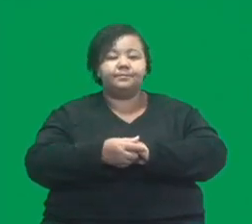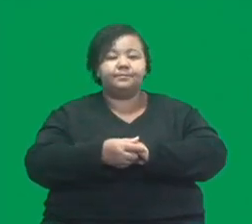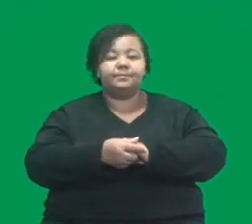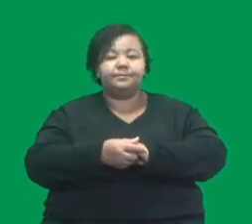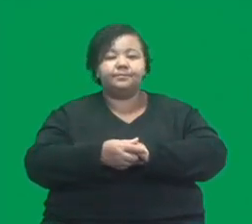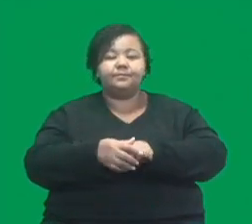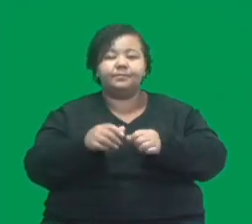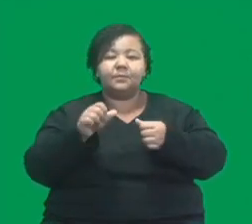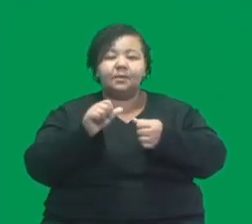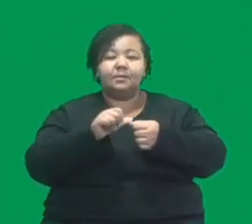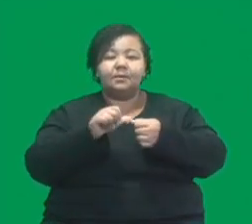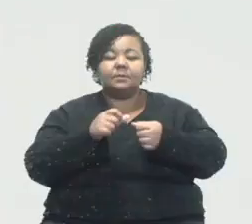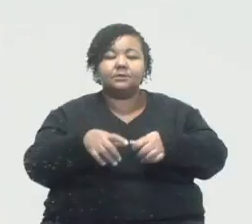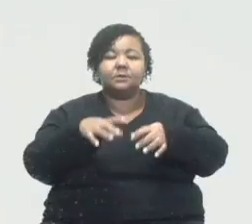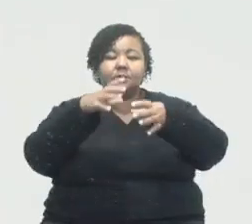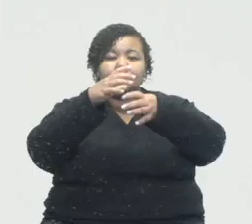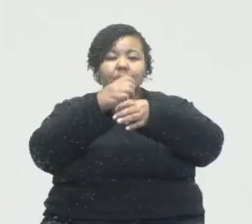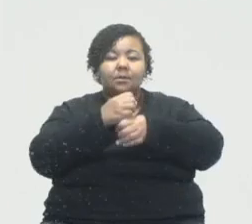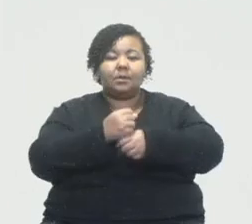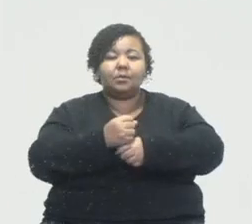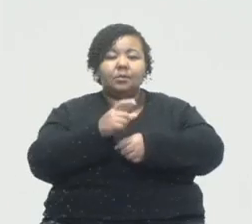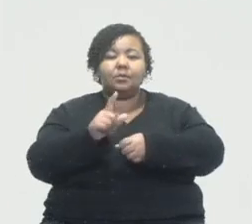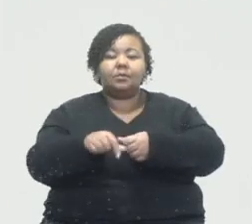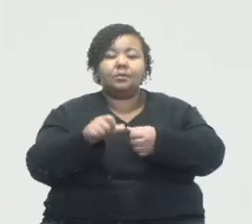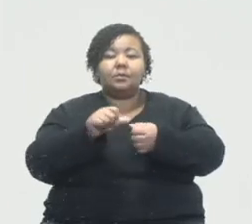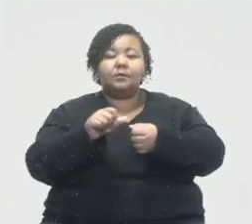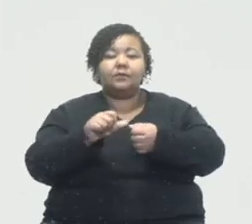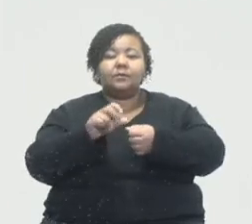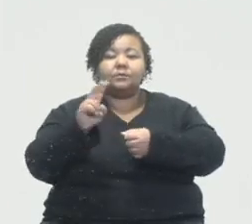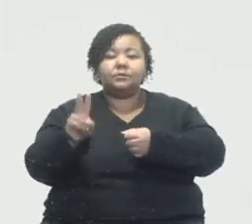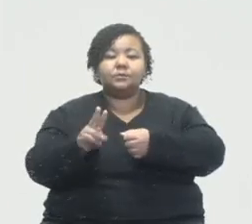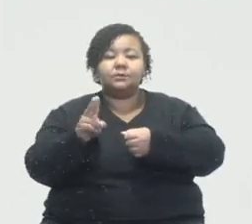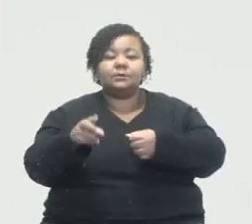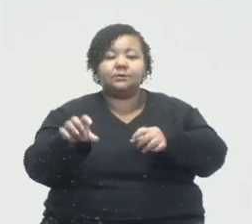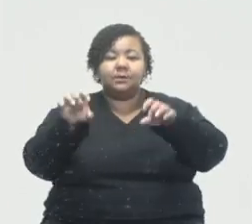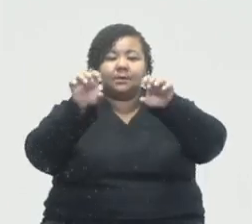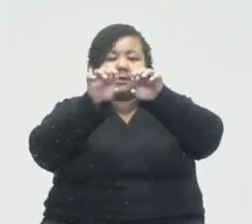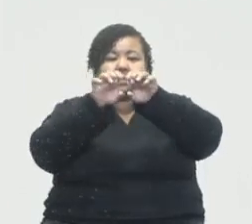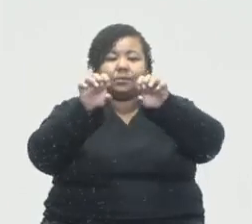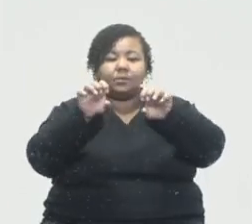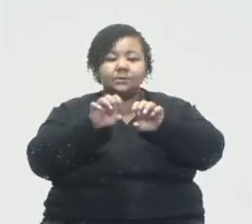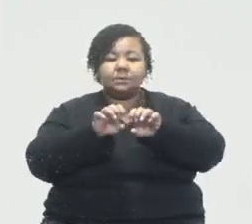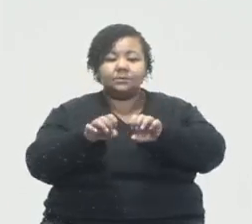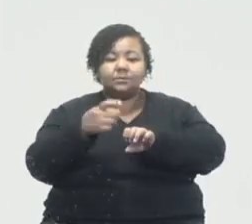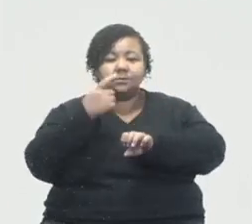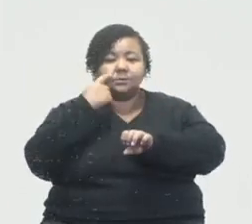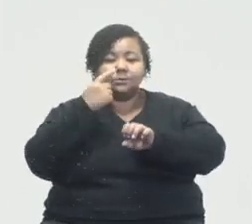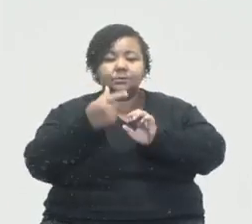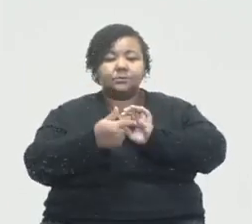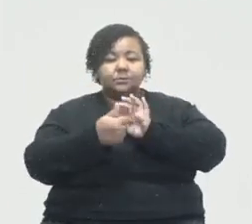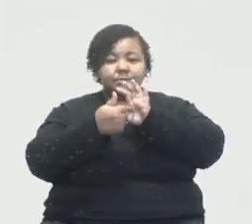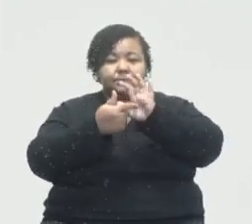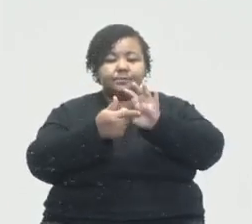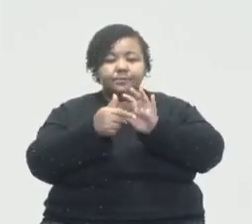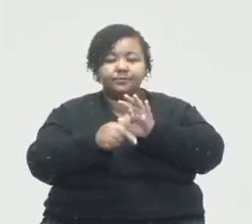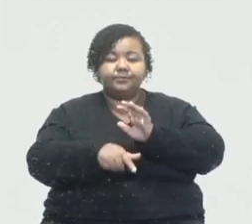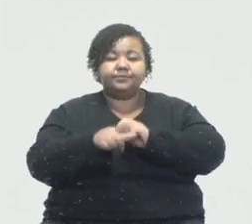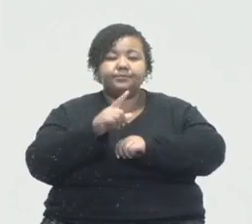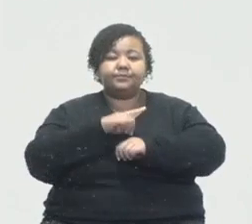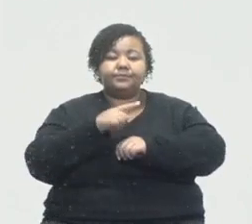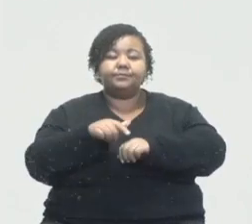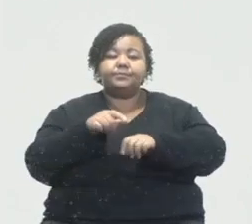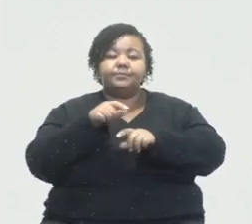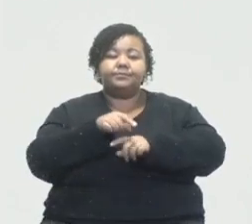Para realizar esse cálculo, nós vamos fazer o uso daquela equação lá que nós vimos para apresentar a situação. Nós temos